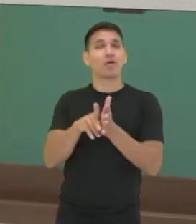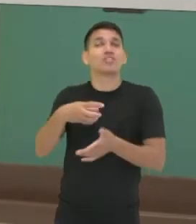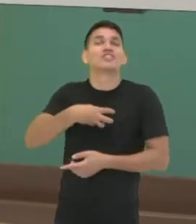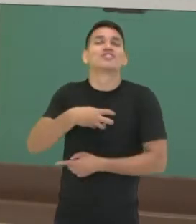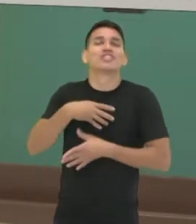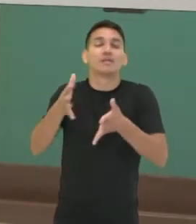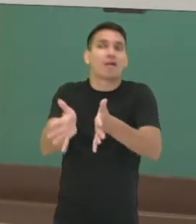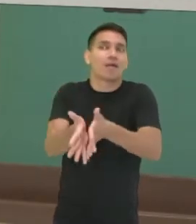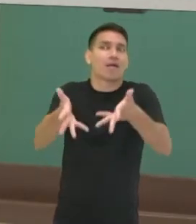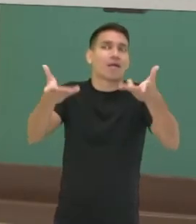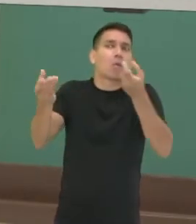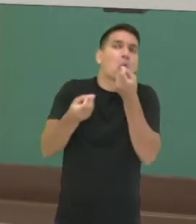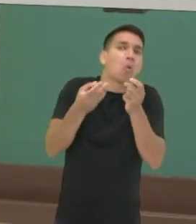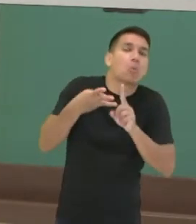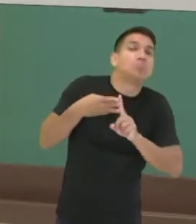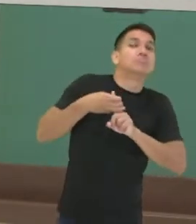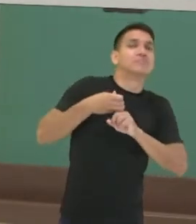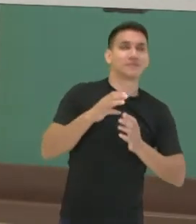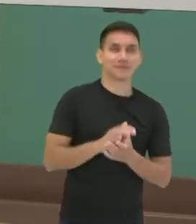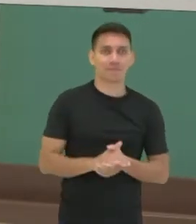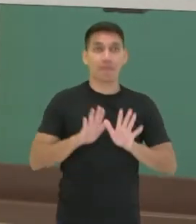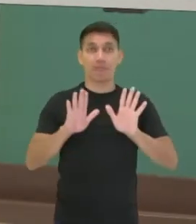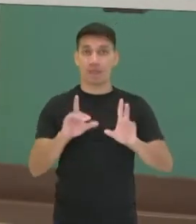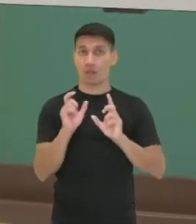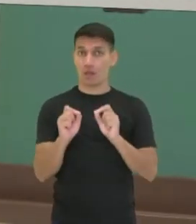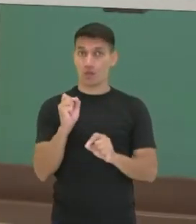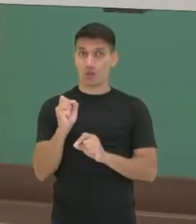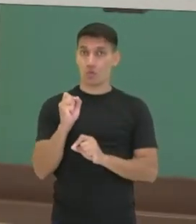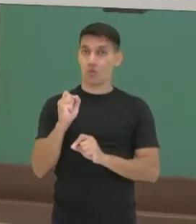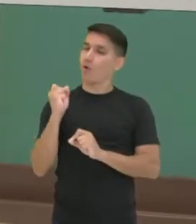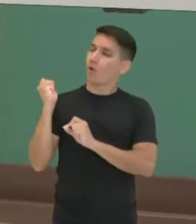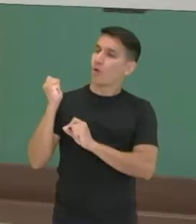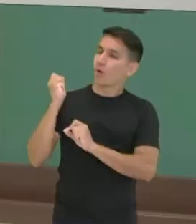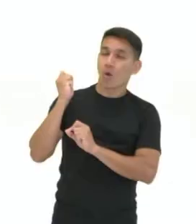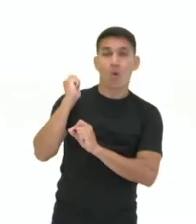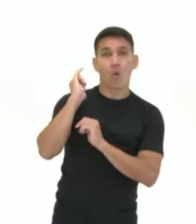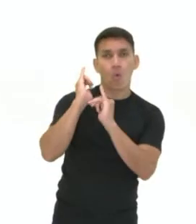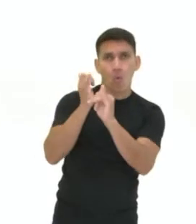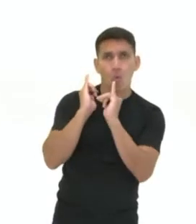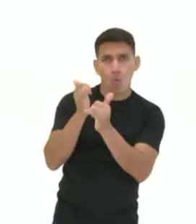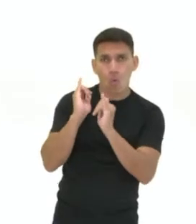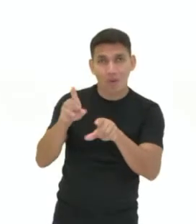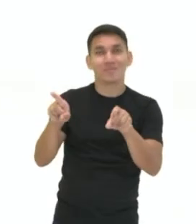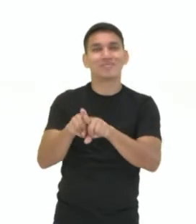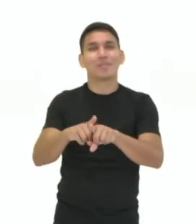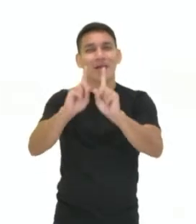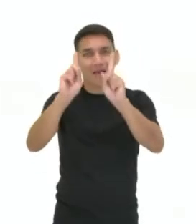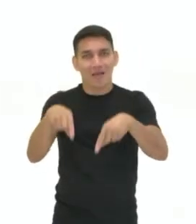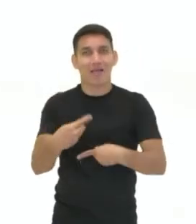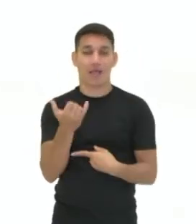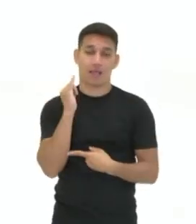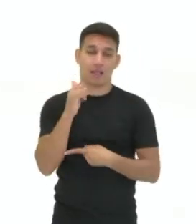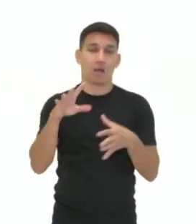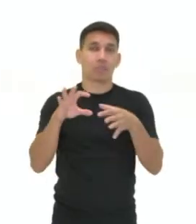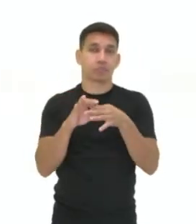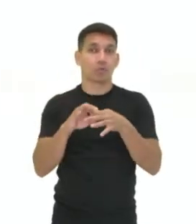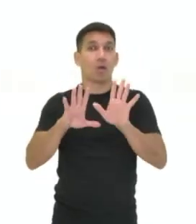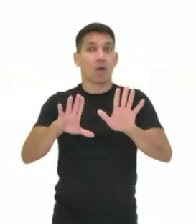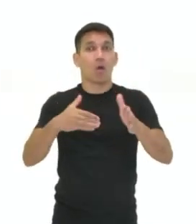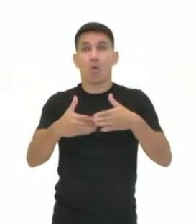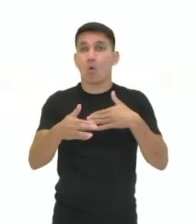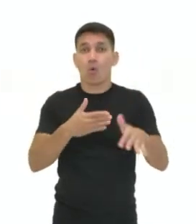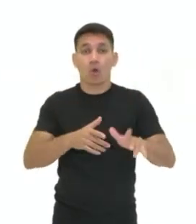explicar o sobrenatural. Já o conto também é uma narrativa, mas ele pode acontecer em qualquer lugar ou tempo. Pode ser